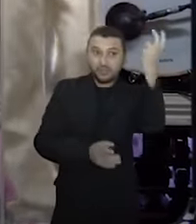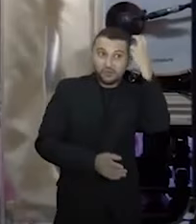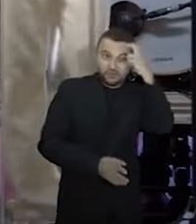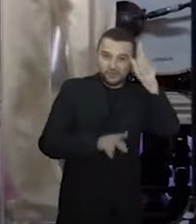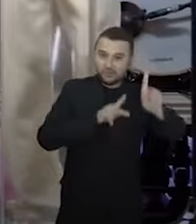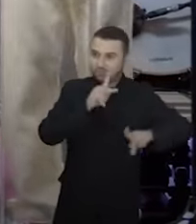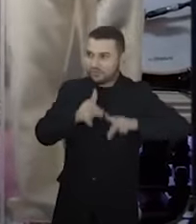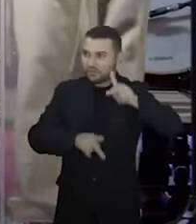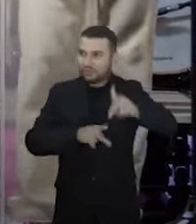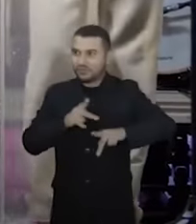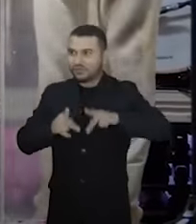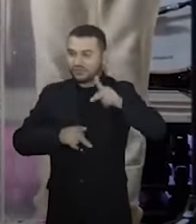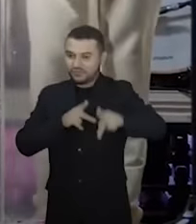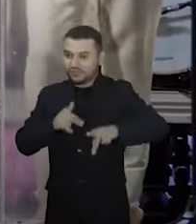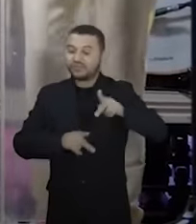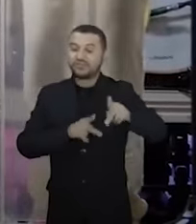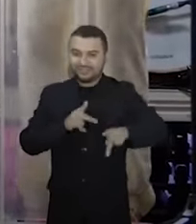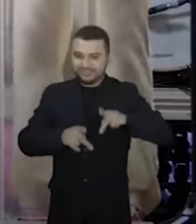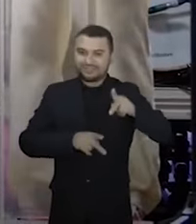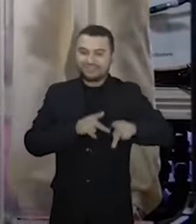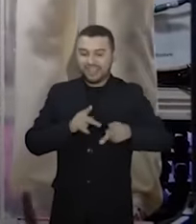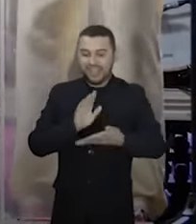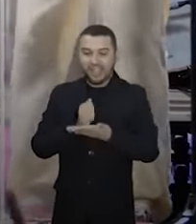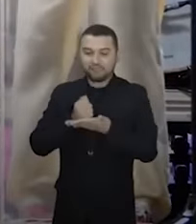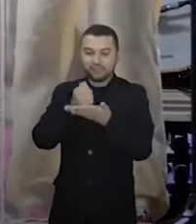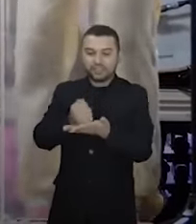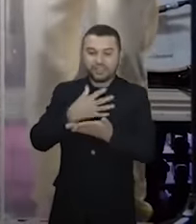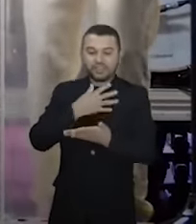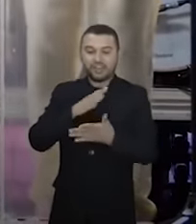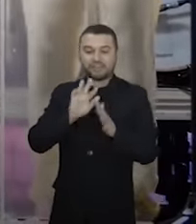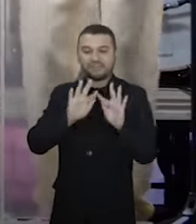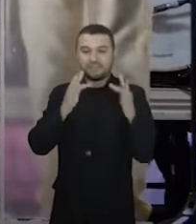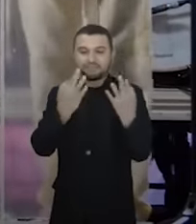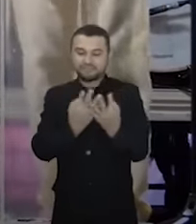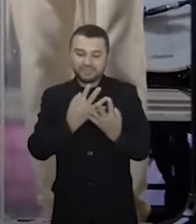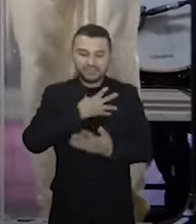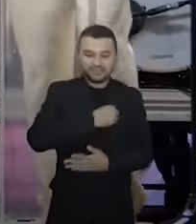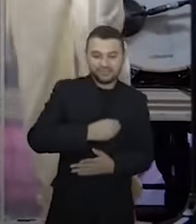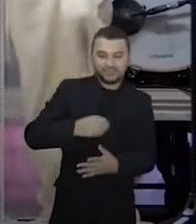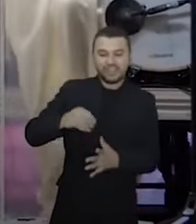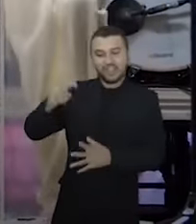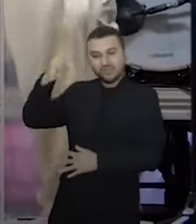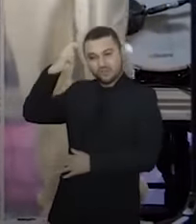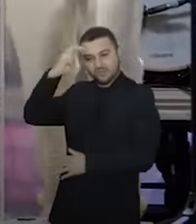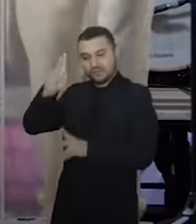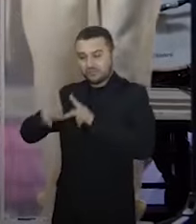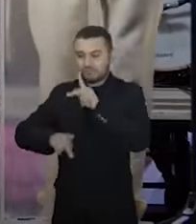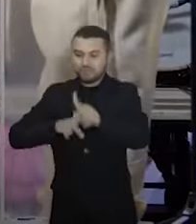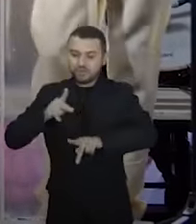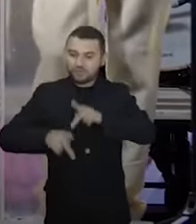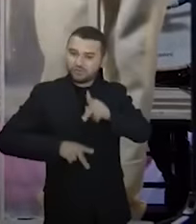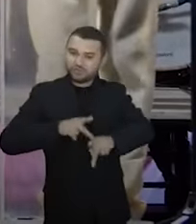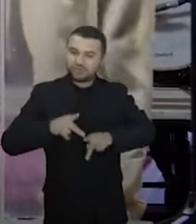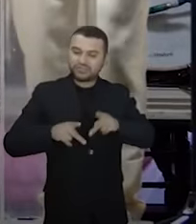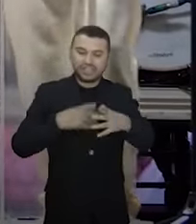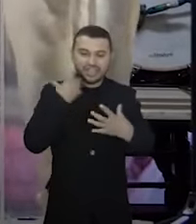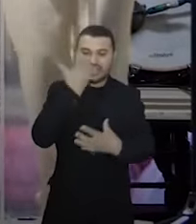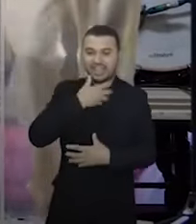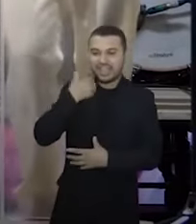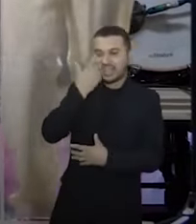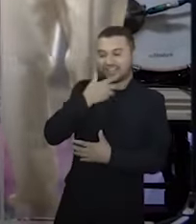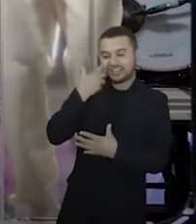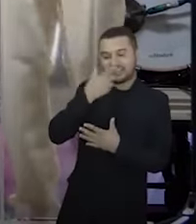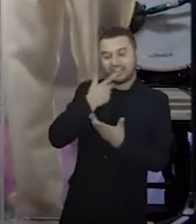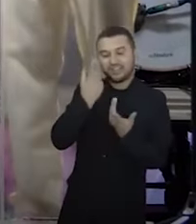saudando o filho do povo, é cultura popular, cantando o Brasil de novo.